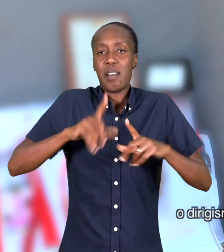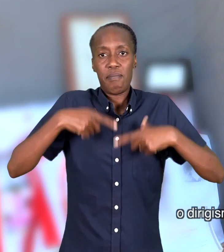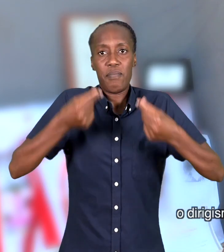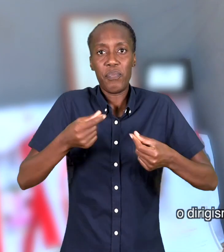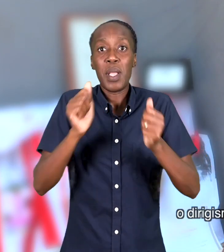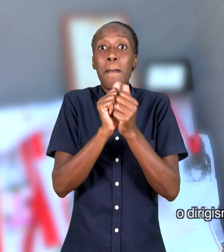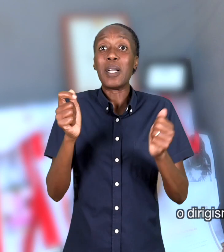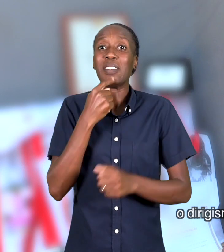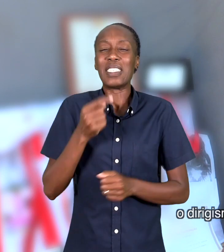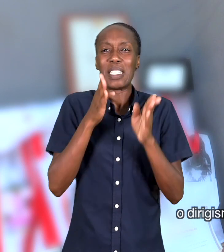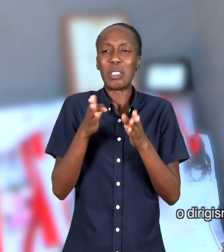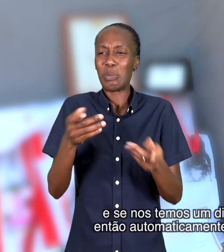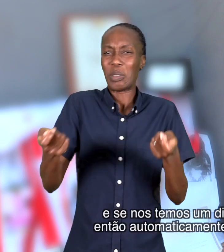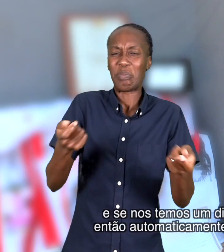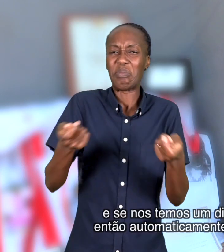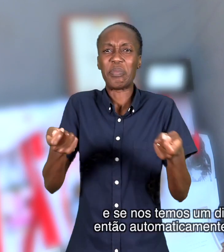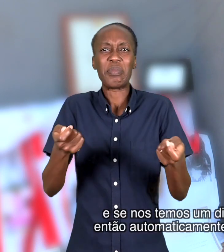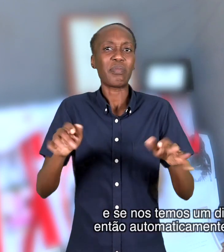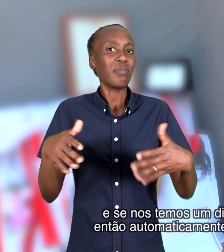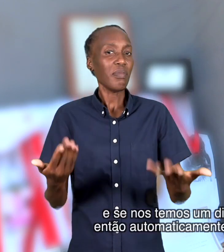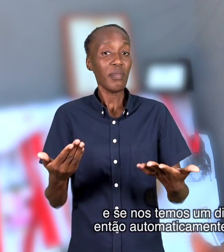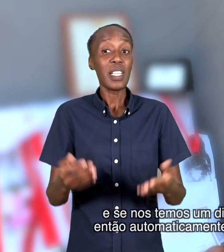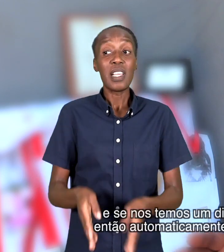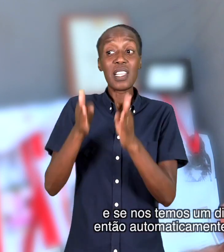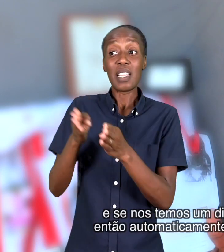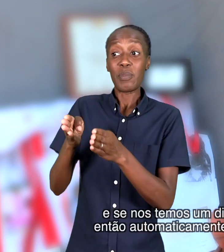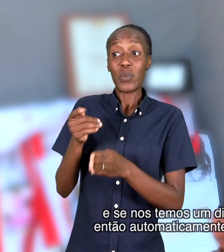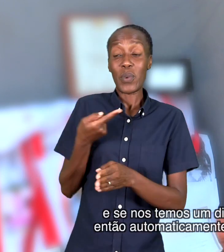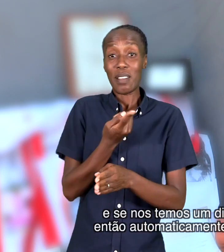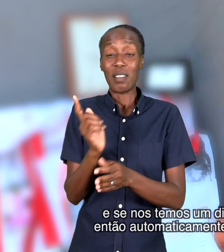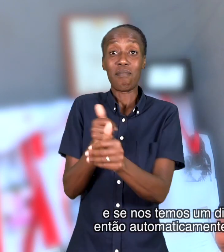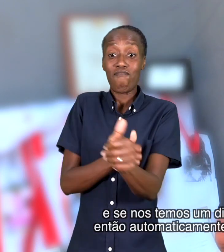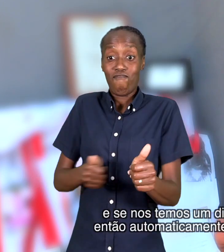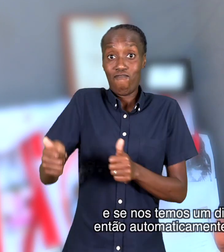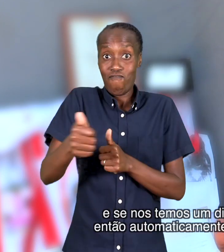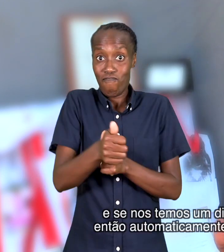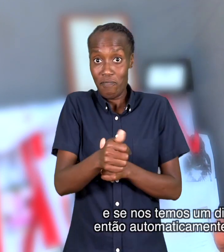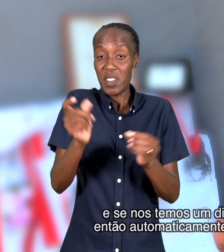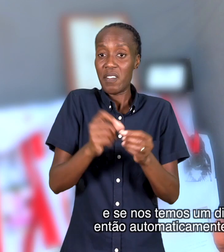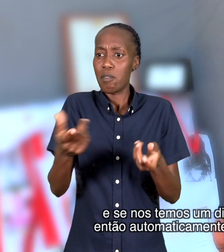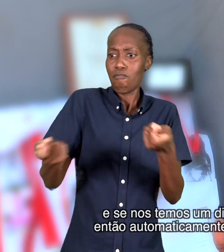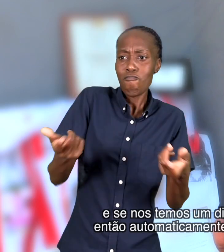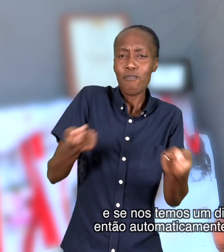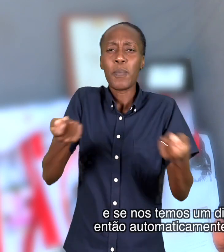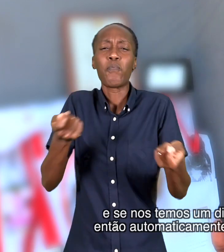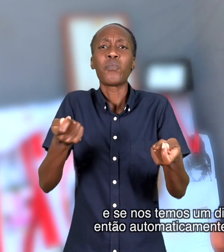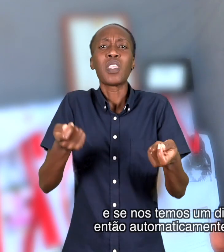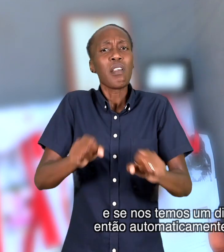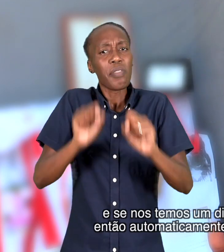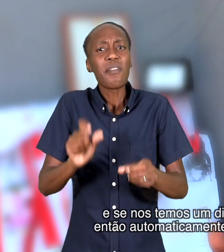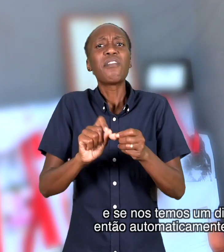é muito mais importante. Se nós temos um dirigente que nos orienta o que é que devemos fazer, então,